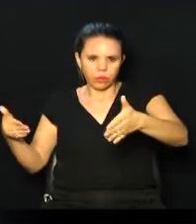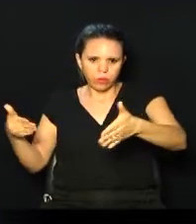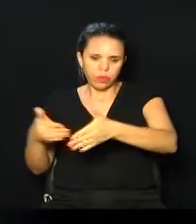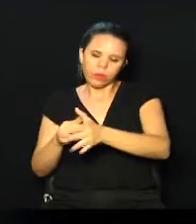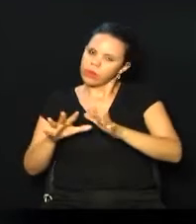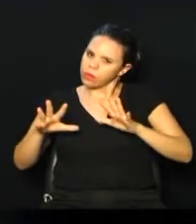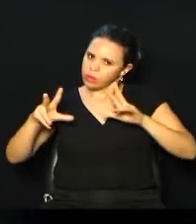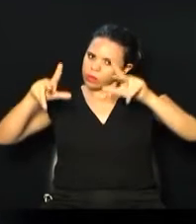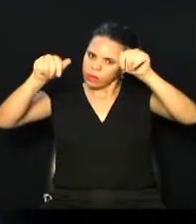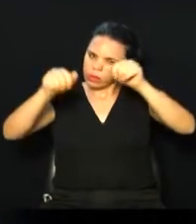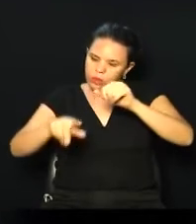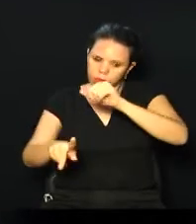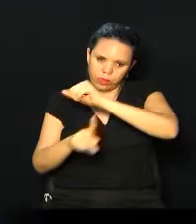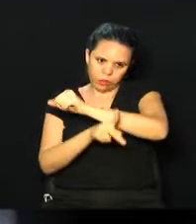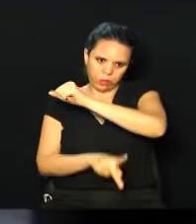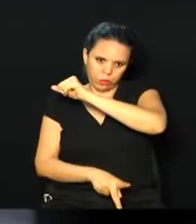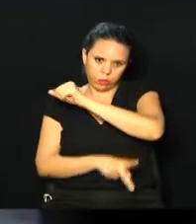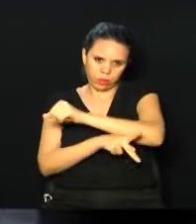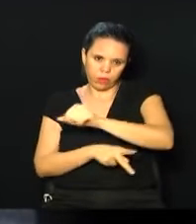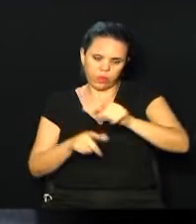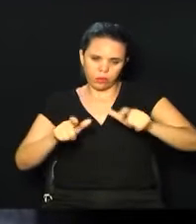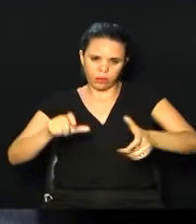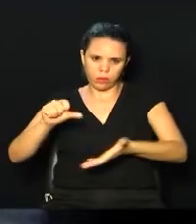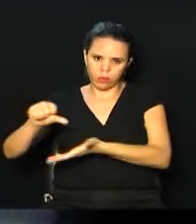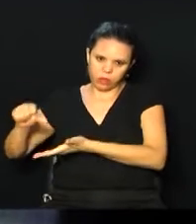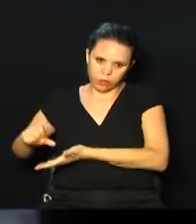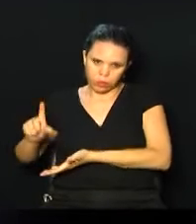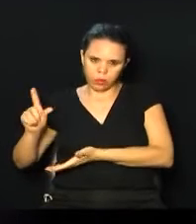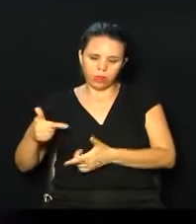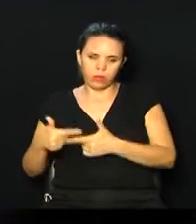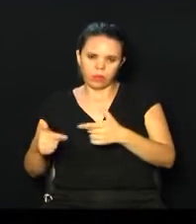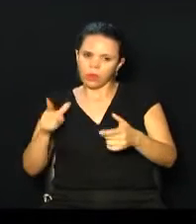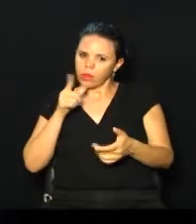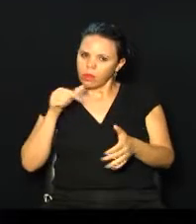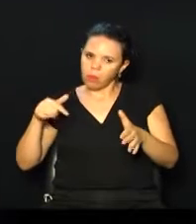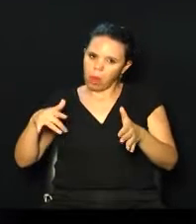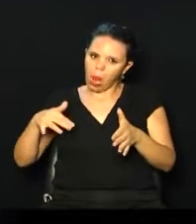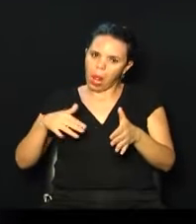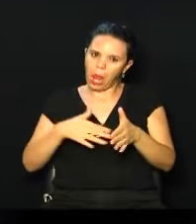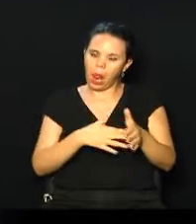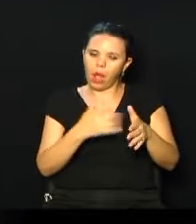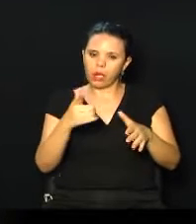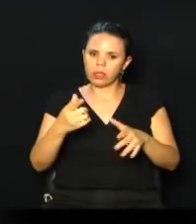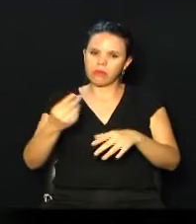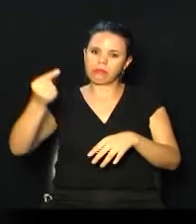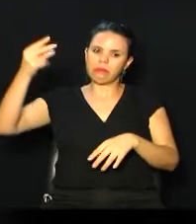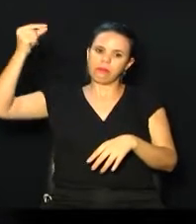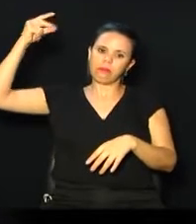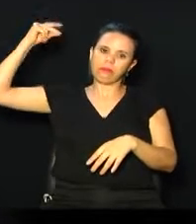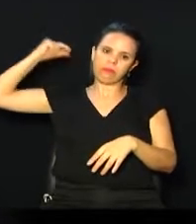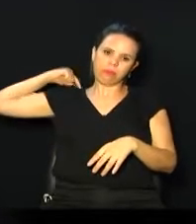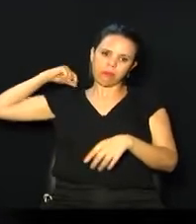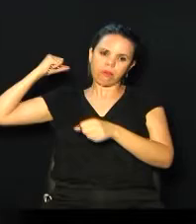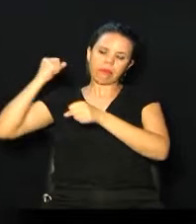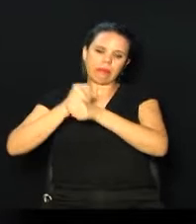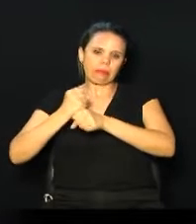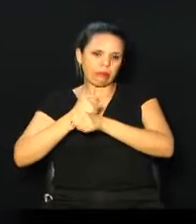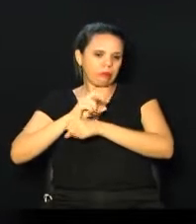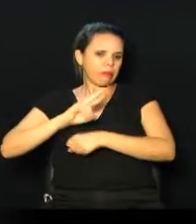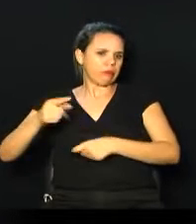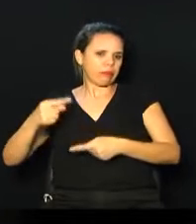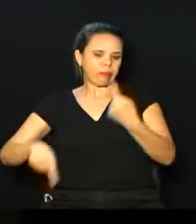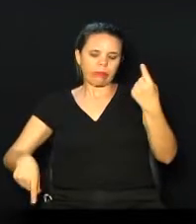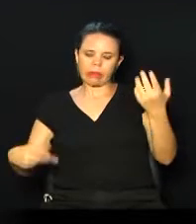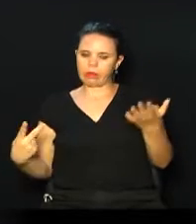as nossas pontes, nessas regiões todas, elas são obstáculos, porque elas foram feitas numa outra época, em que as condições não